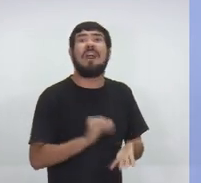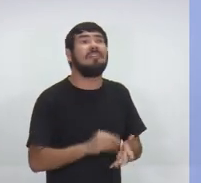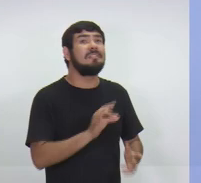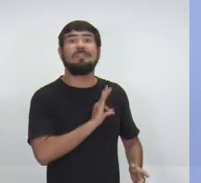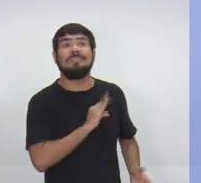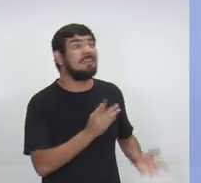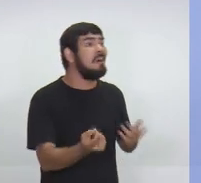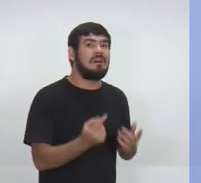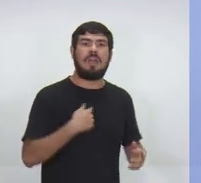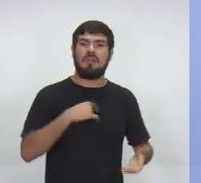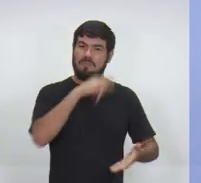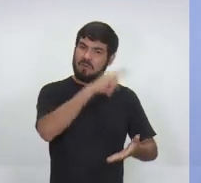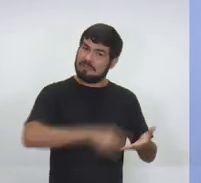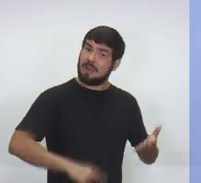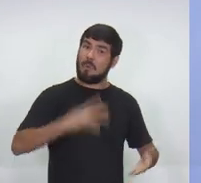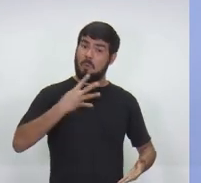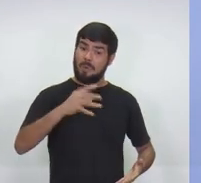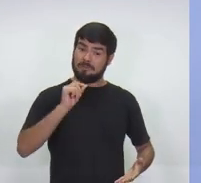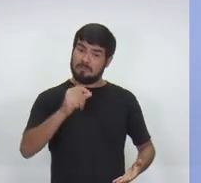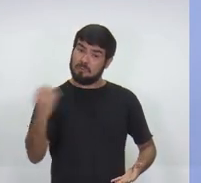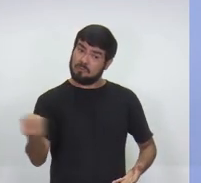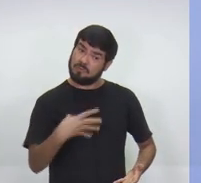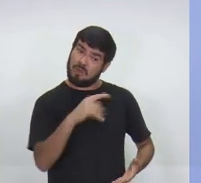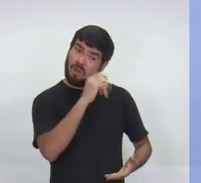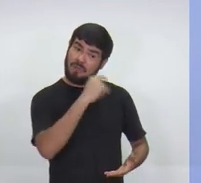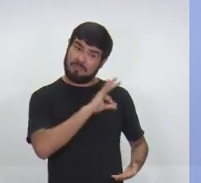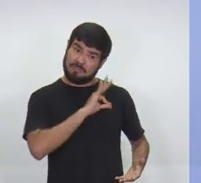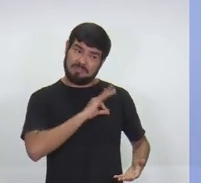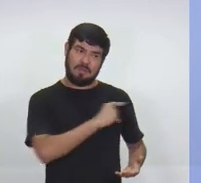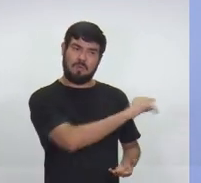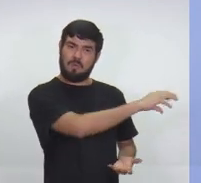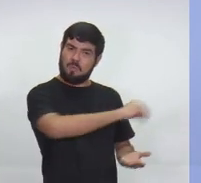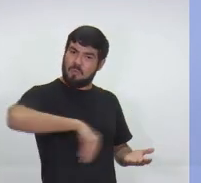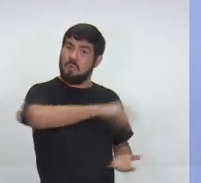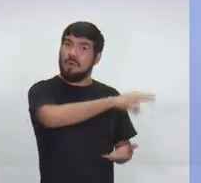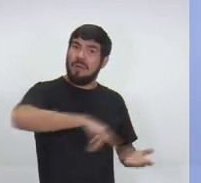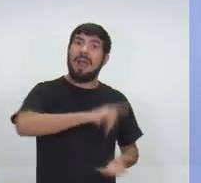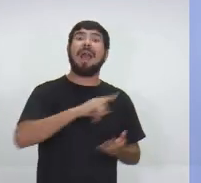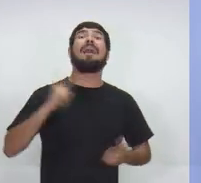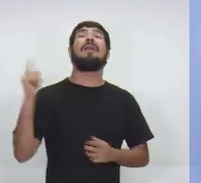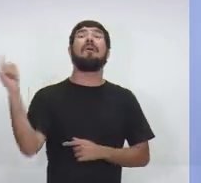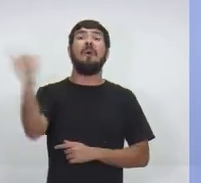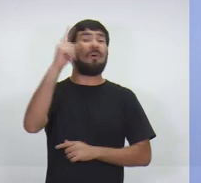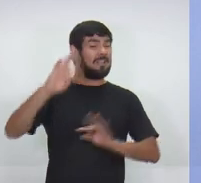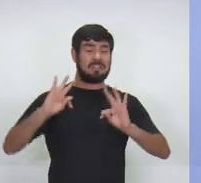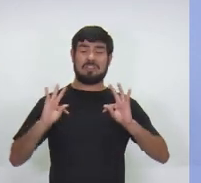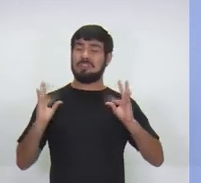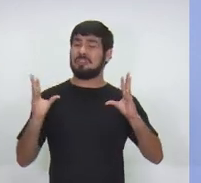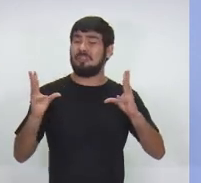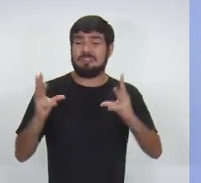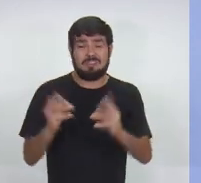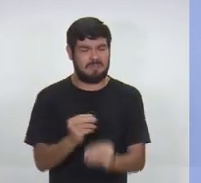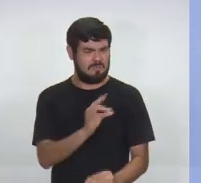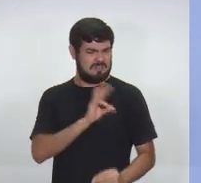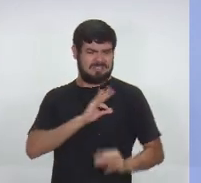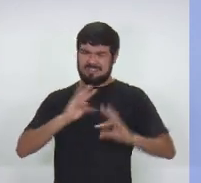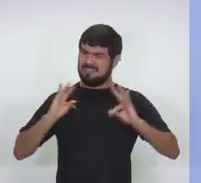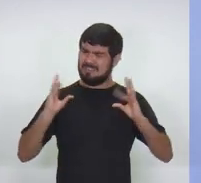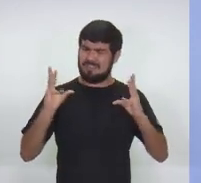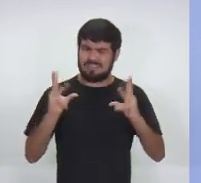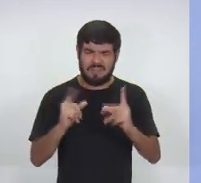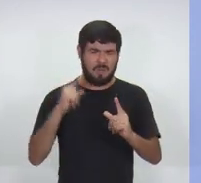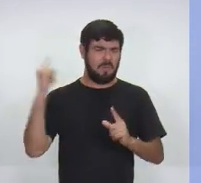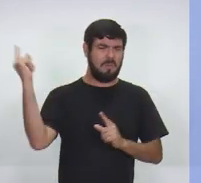gente possa colocar onda total e aí sim nas folgas legais dos policiais eles não sejam pressionados